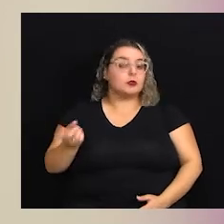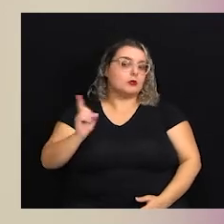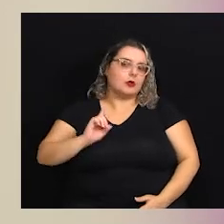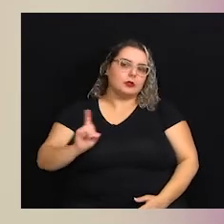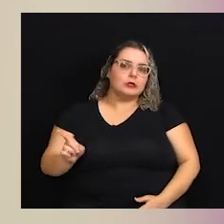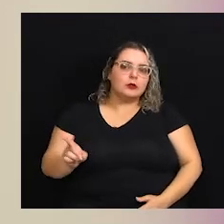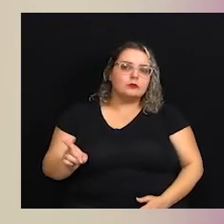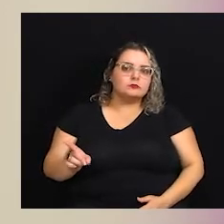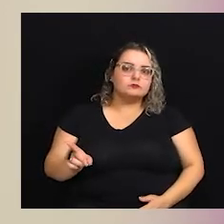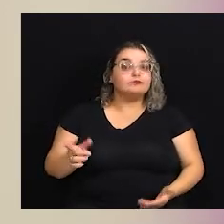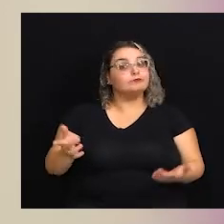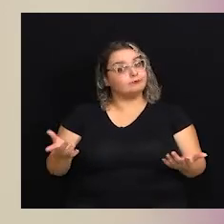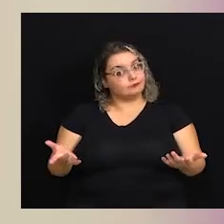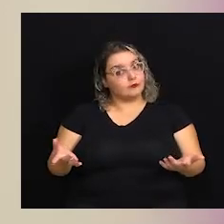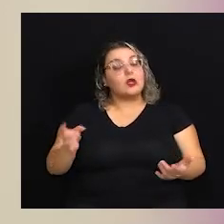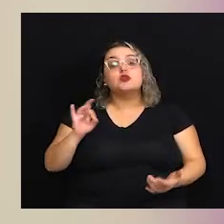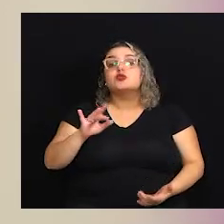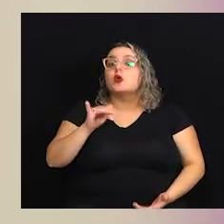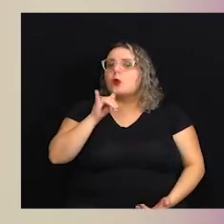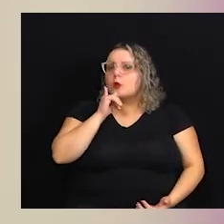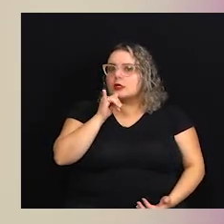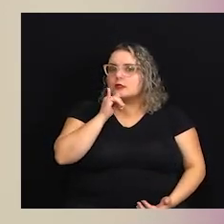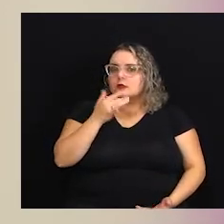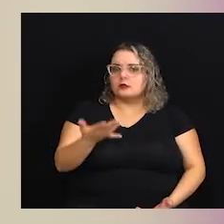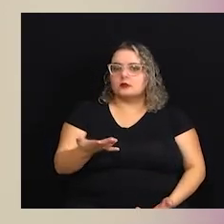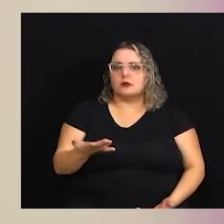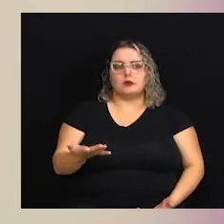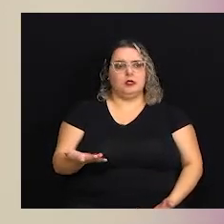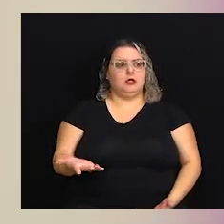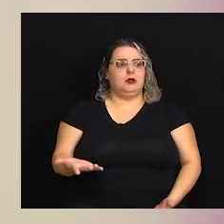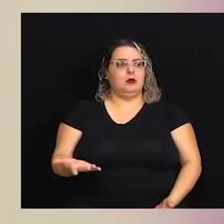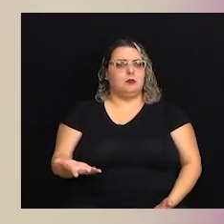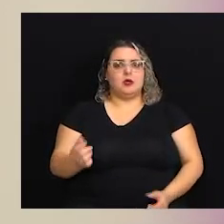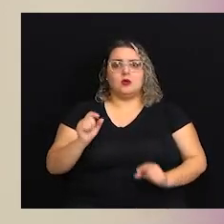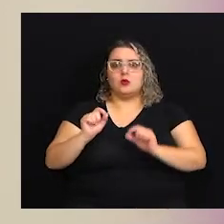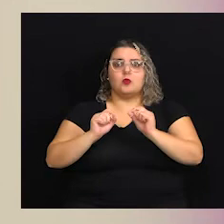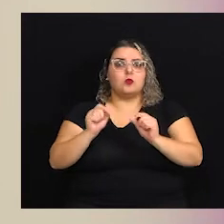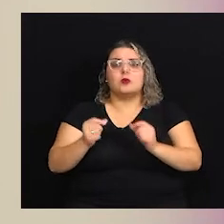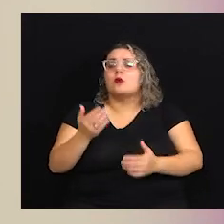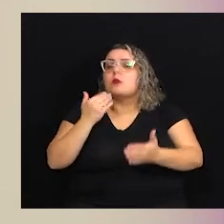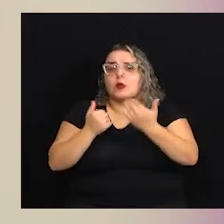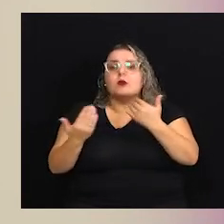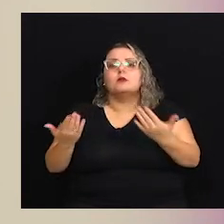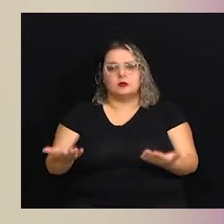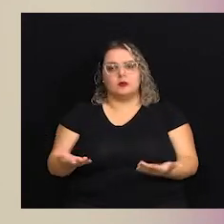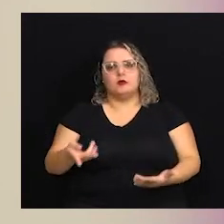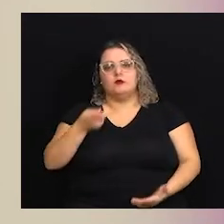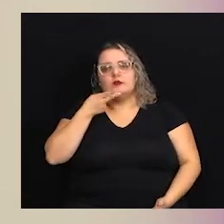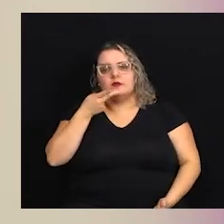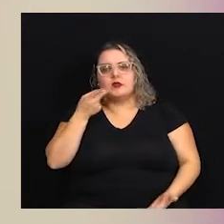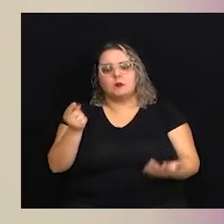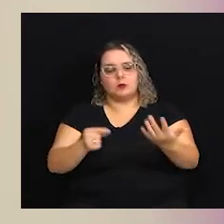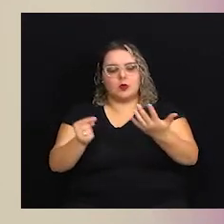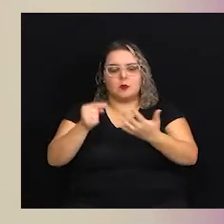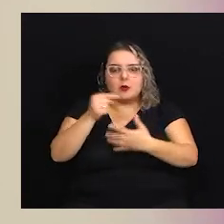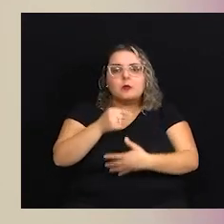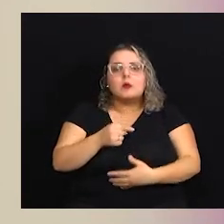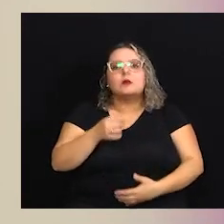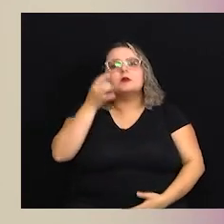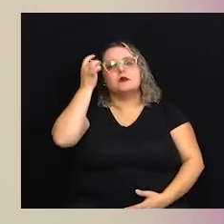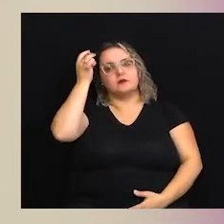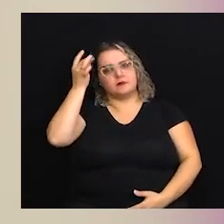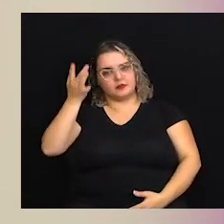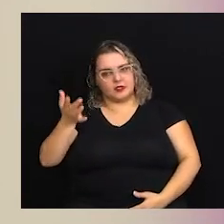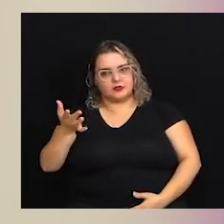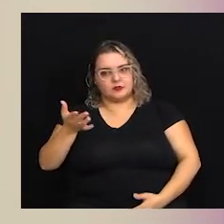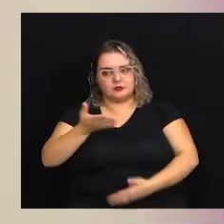no dia a dia? Não, tá bem? Então, só para citar um exemplo. Aí você fala, então, mas doutor, o que eu posso comer então? Vamos lá, eu vou citar alguns para